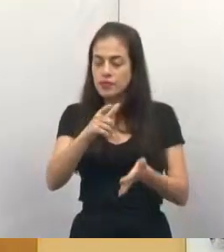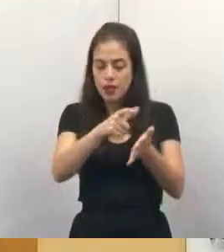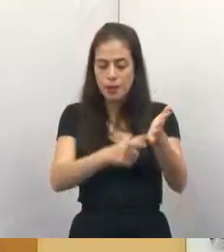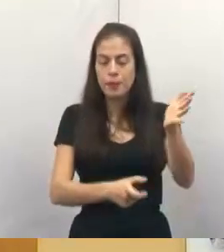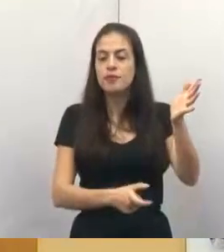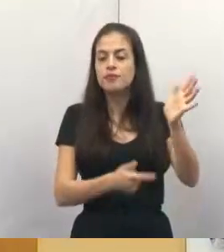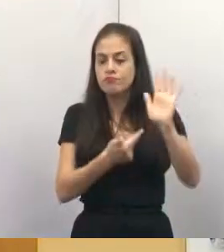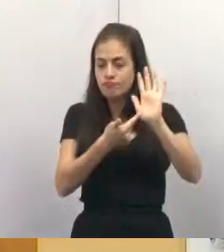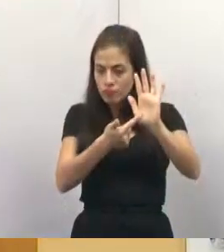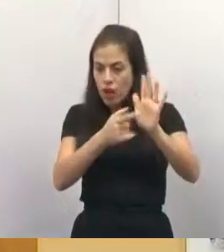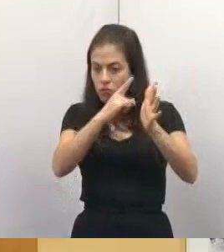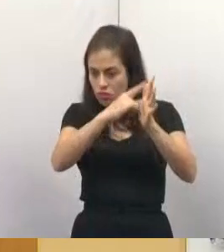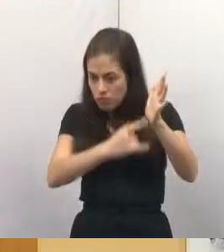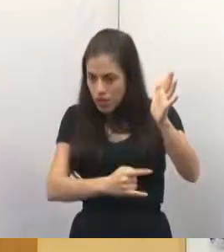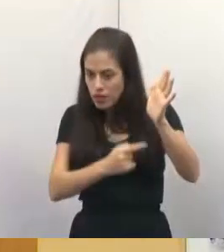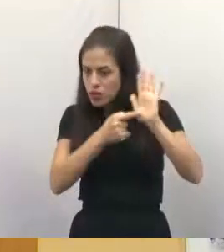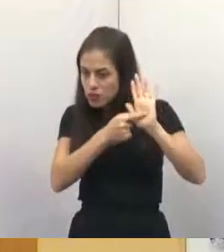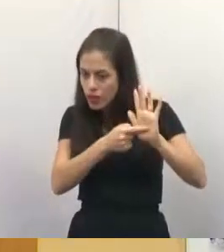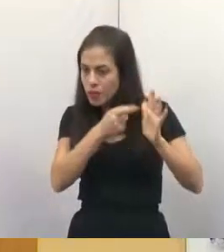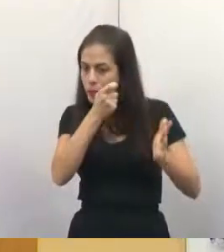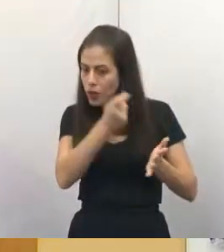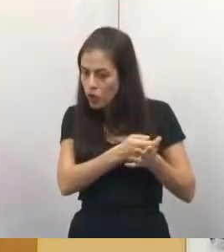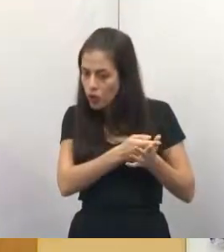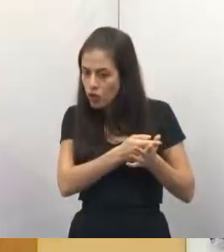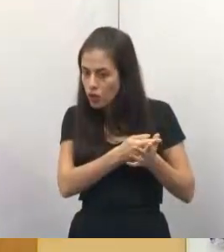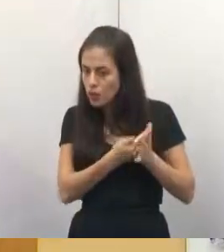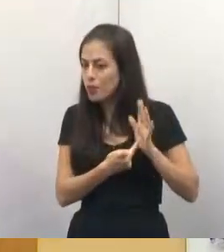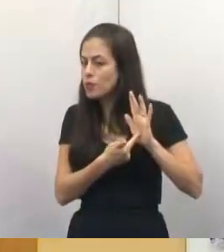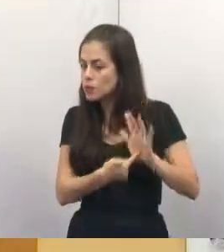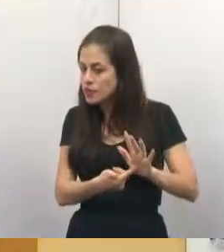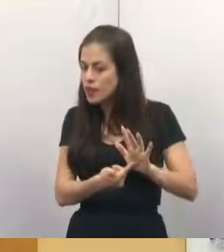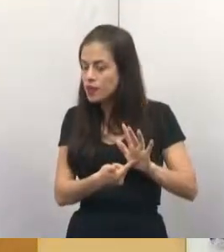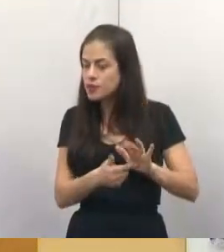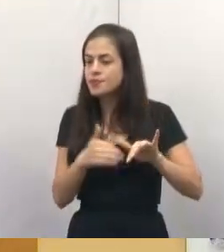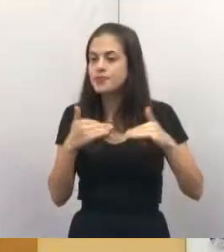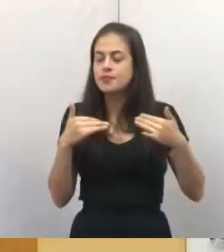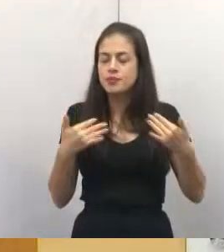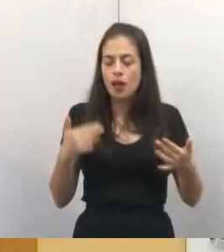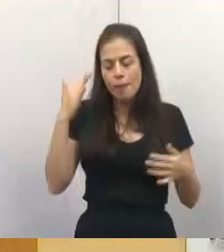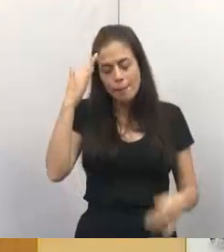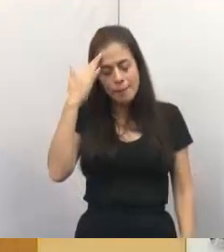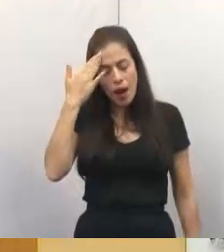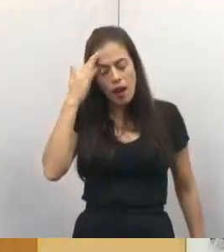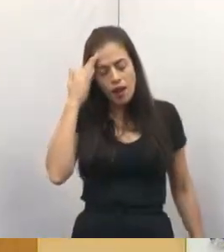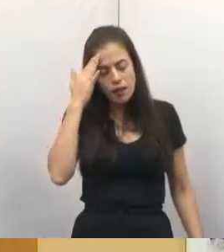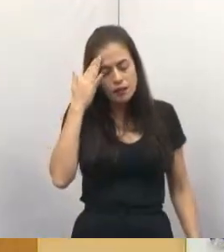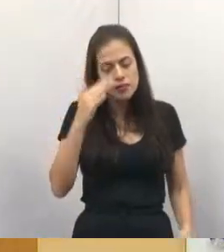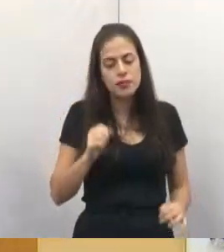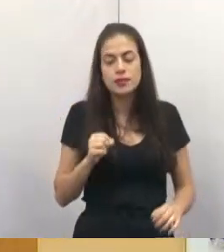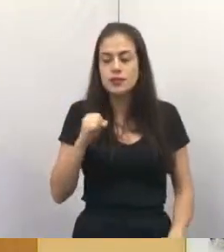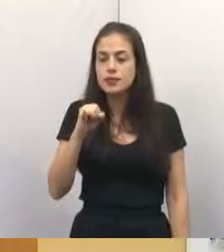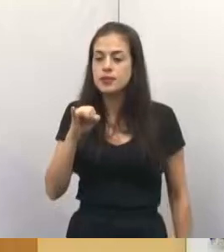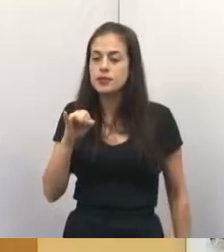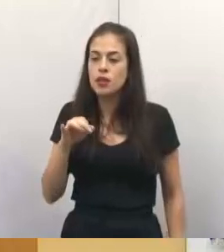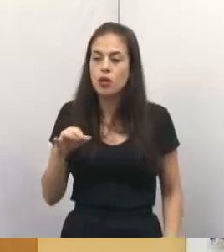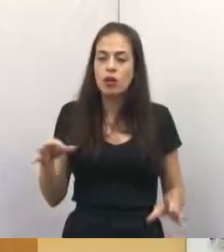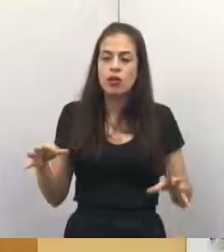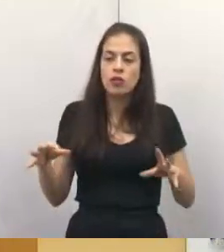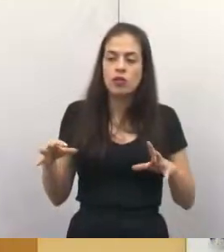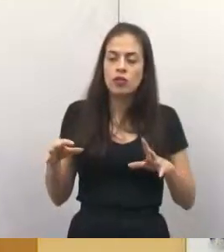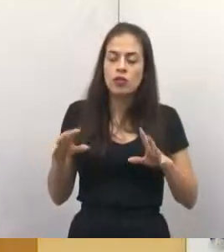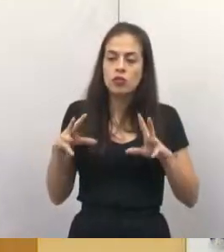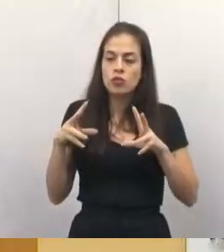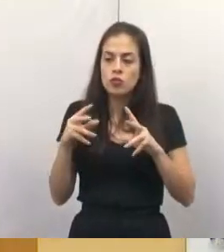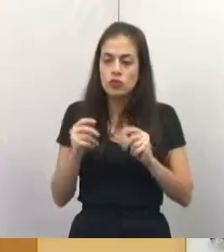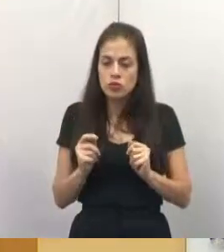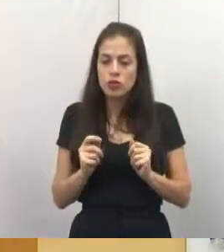já recebe o comprovante. Então, tem toda essa forma depois deles entenderem, mas, assim, em si, o pacote completo,